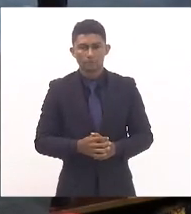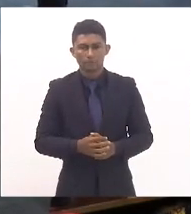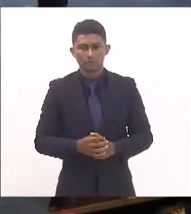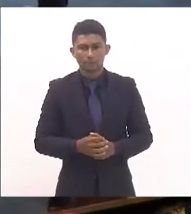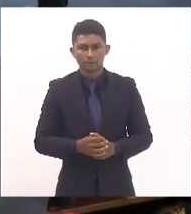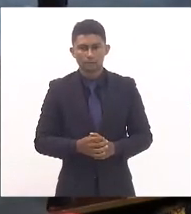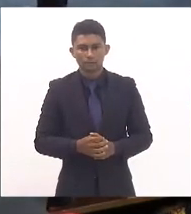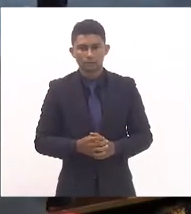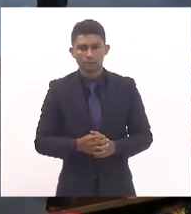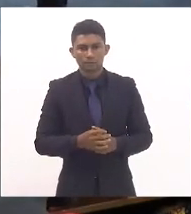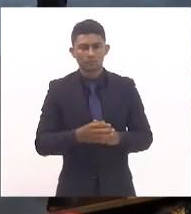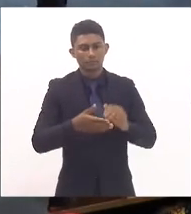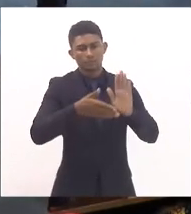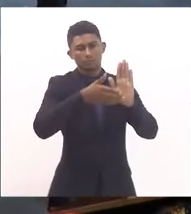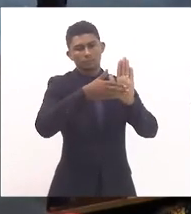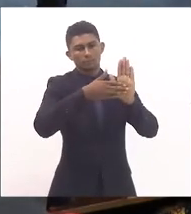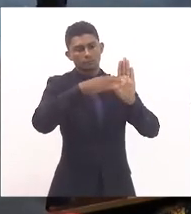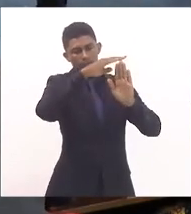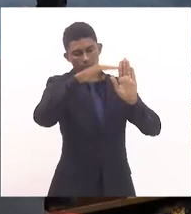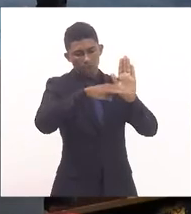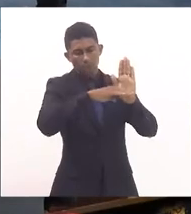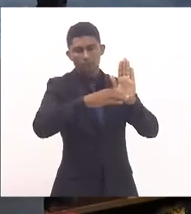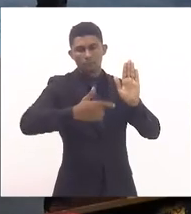É o segundo a pauta.